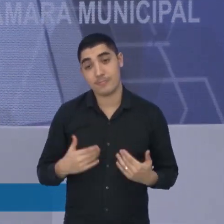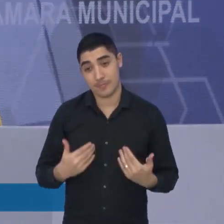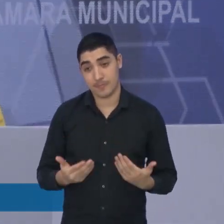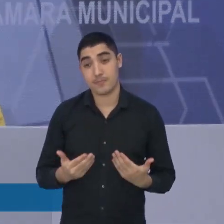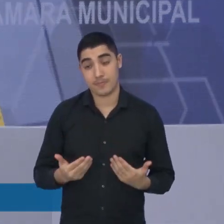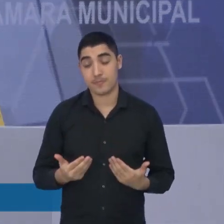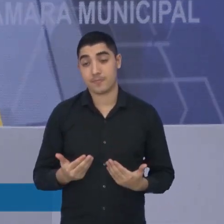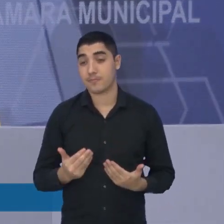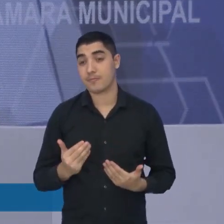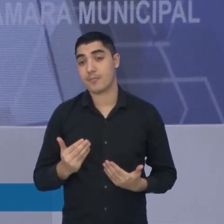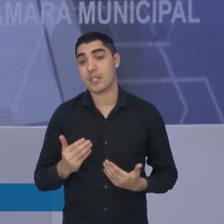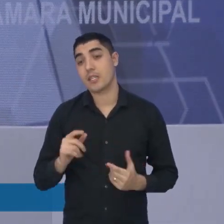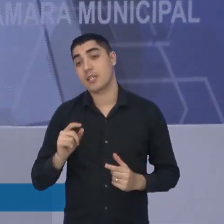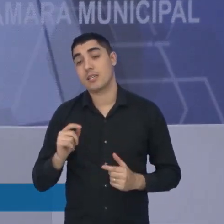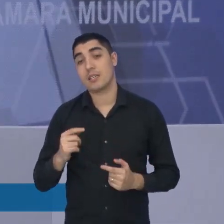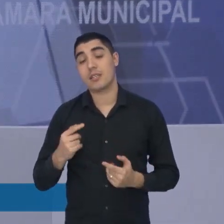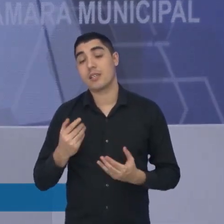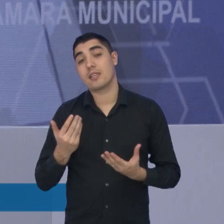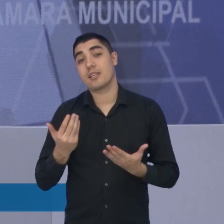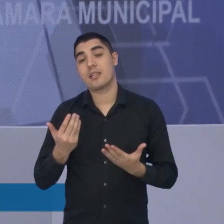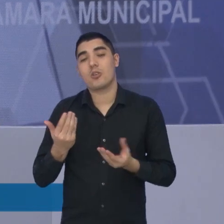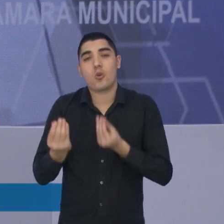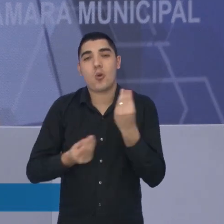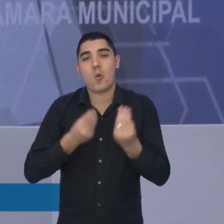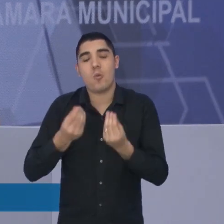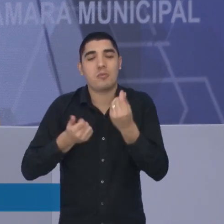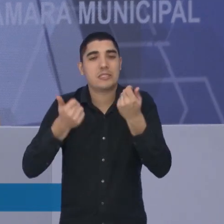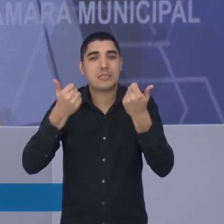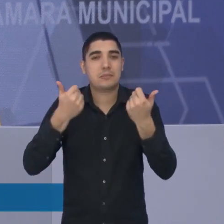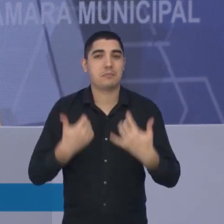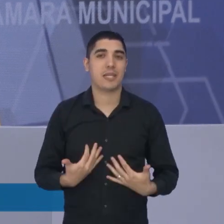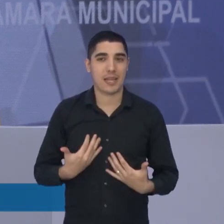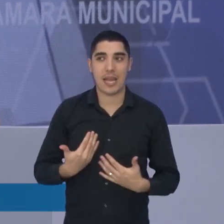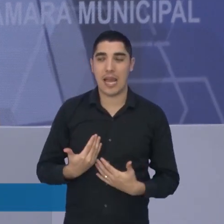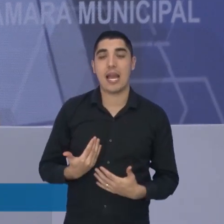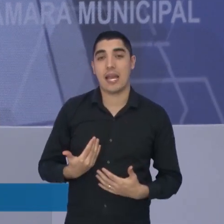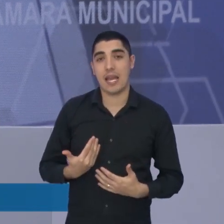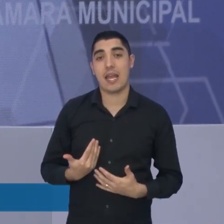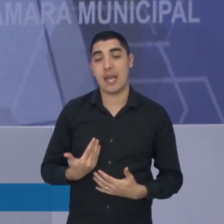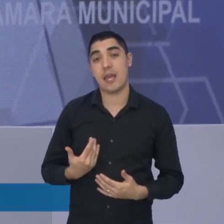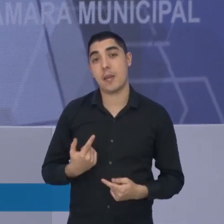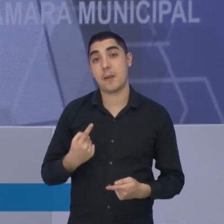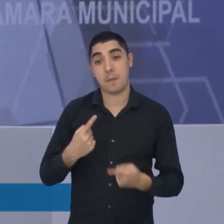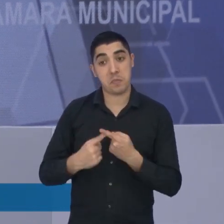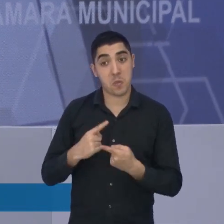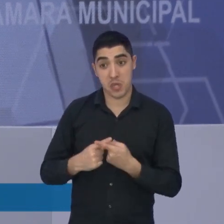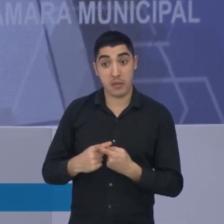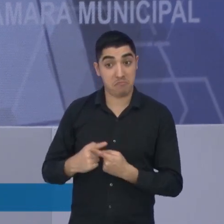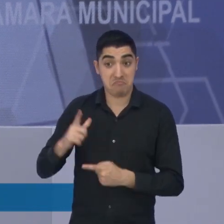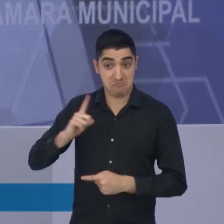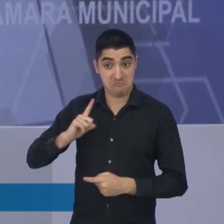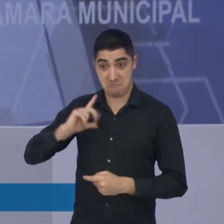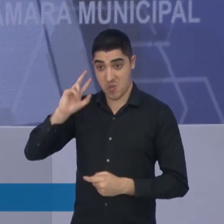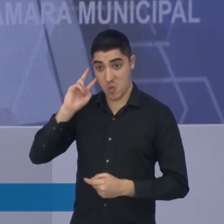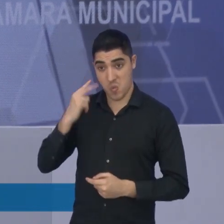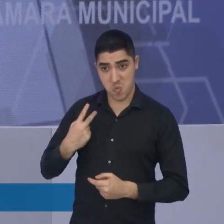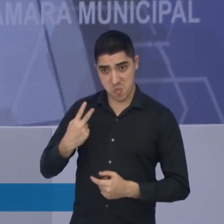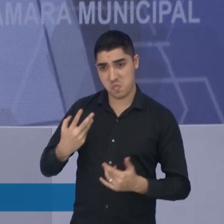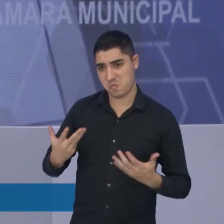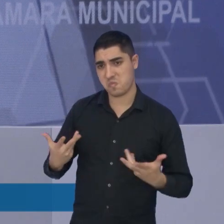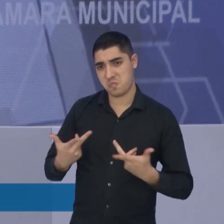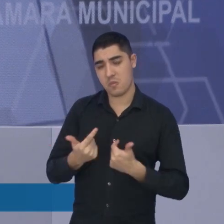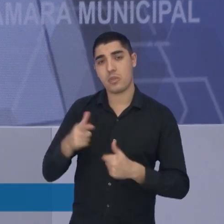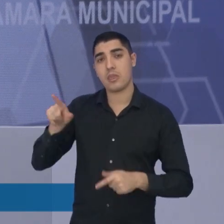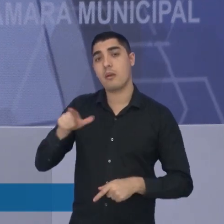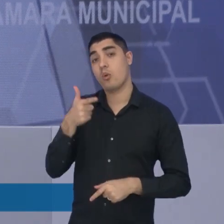E o que falar da parte de administração? Quando ele foi e é também reconhecido, quando o